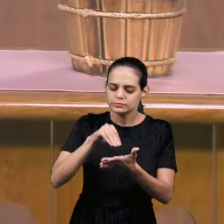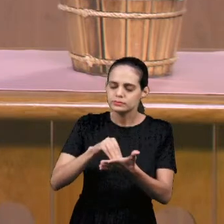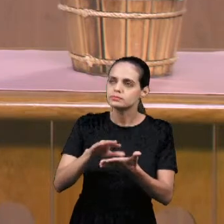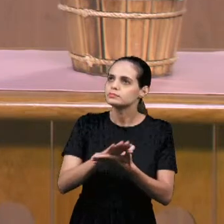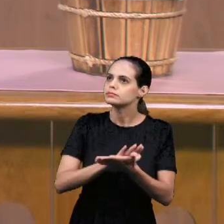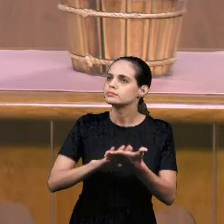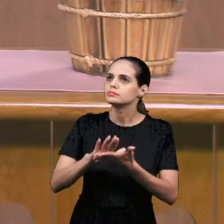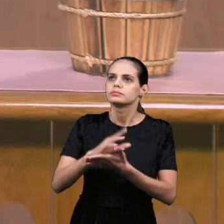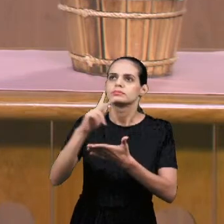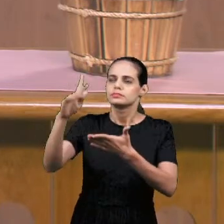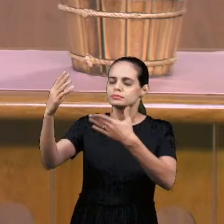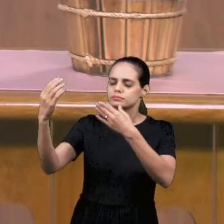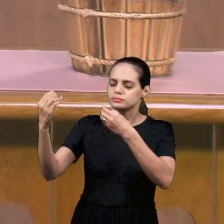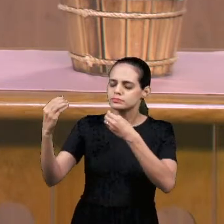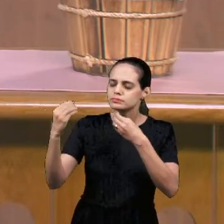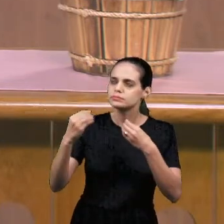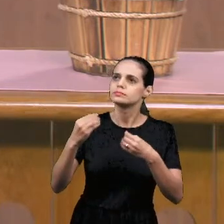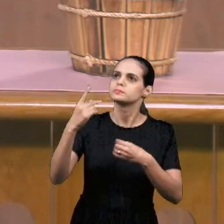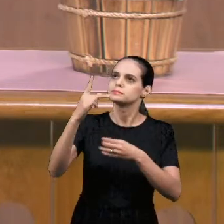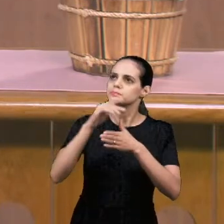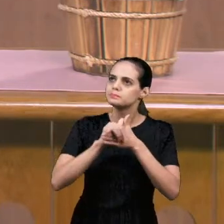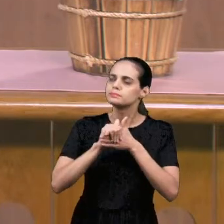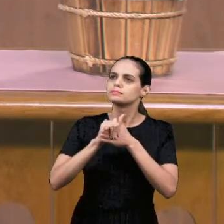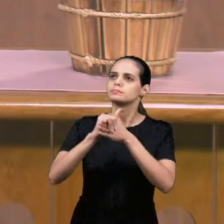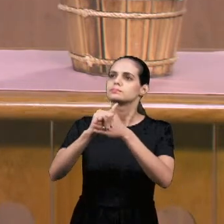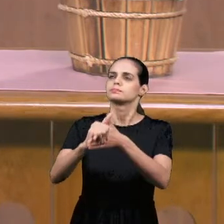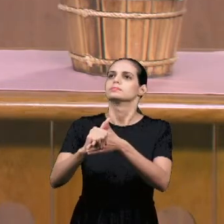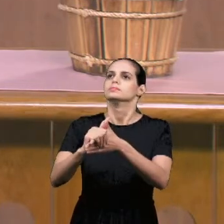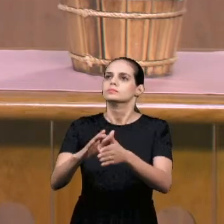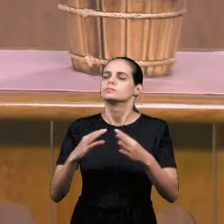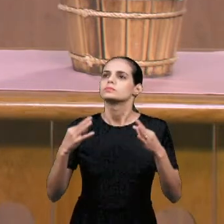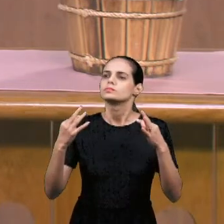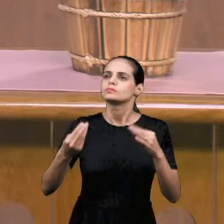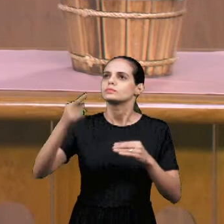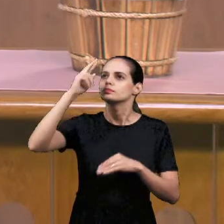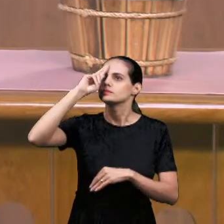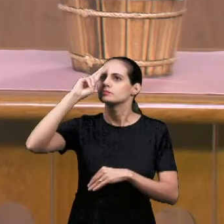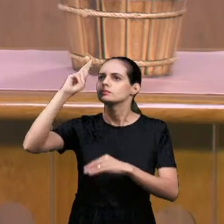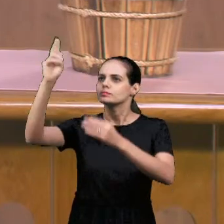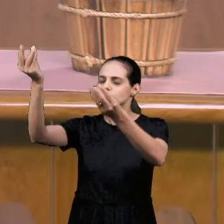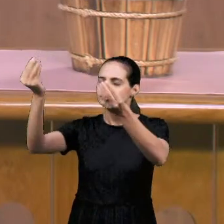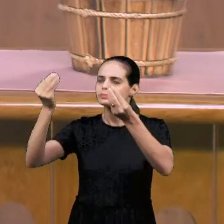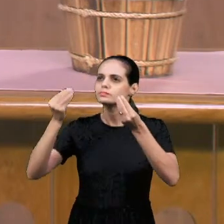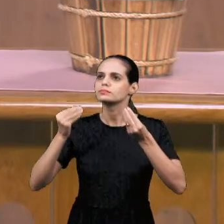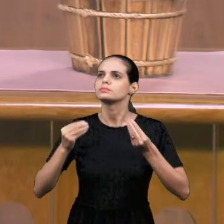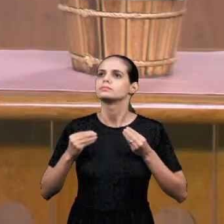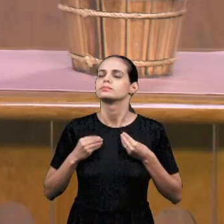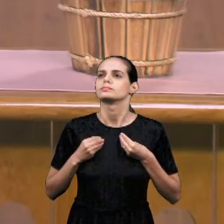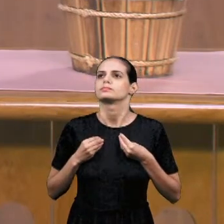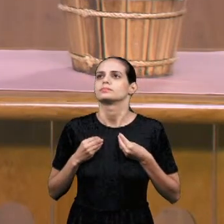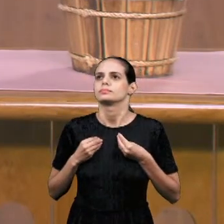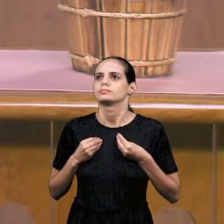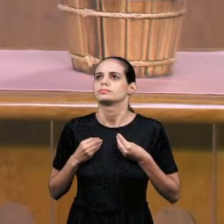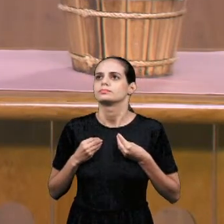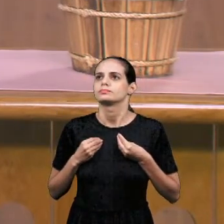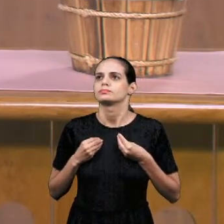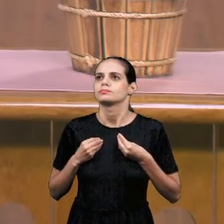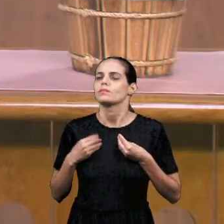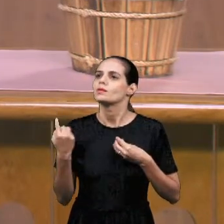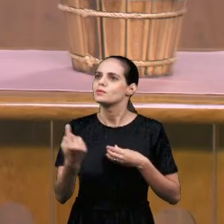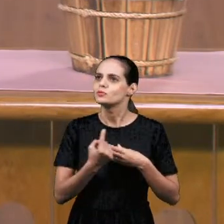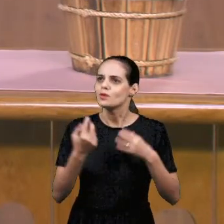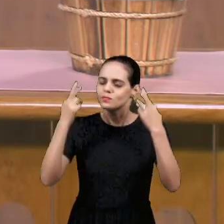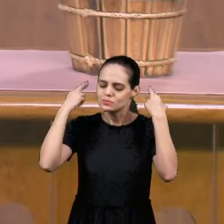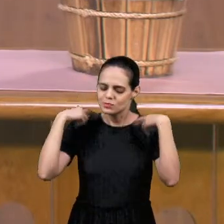ensino, a Tua direção. Senhor, tens nos dado todos os recursos, como ovelhas que